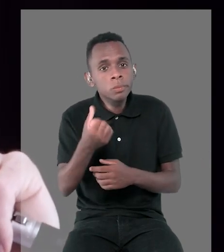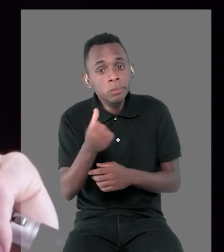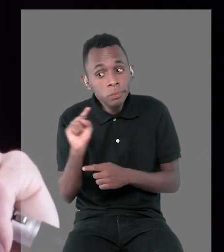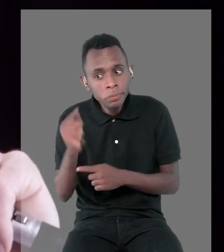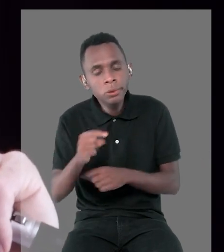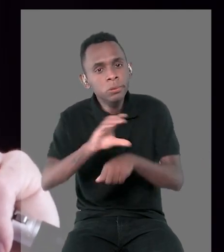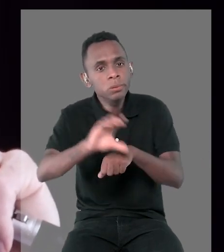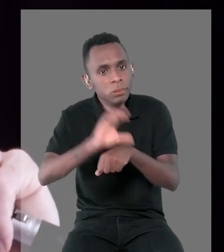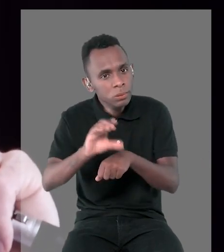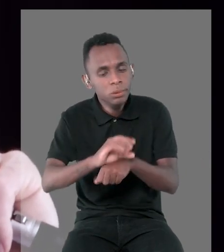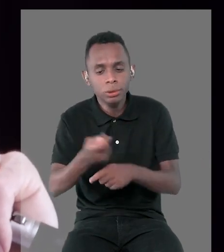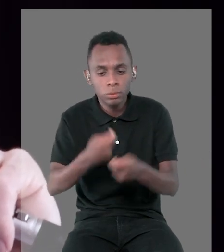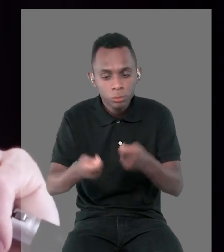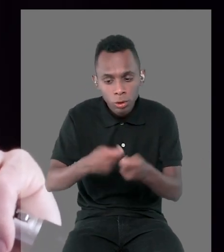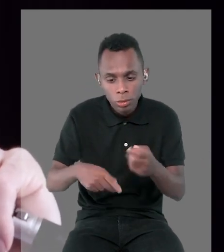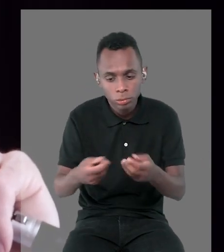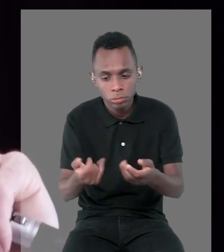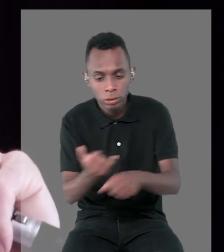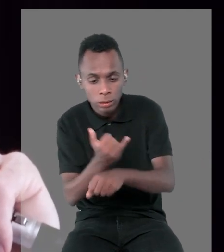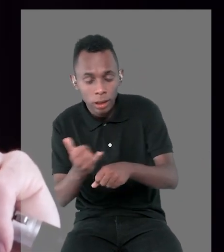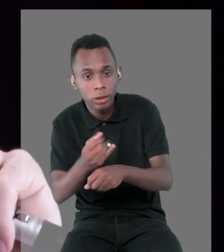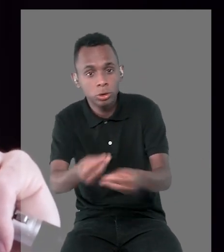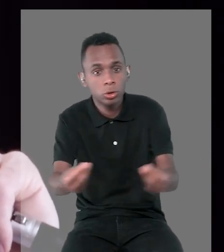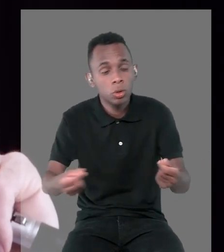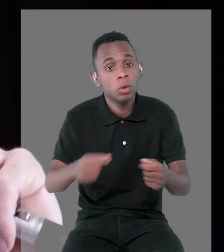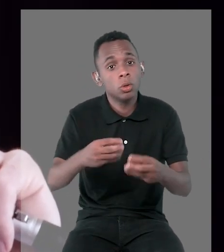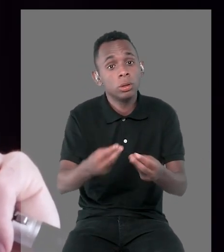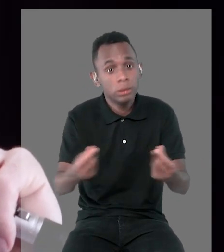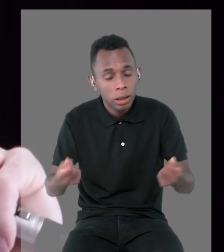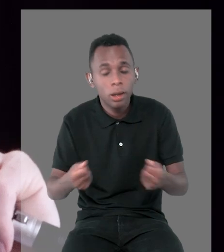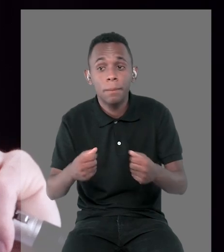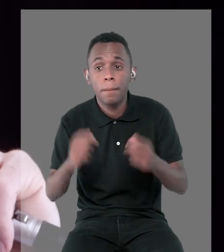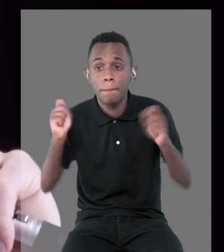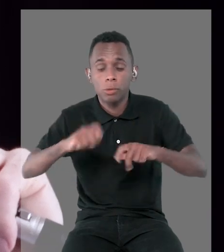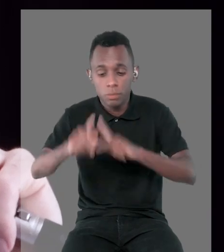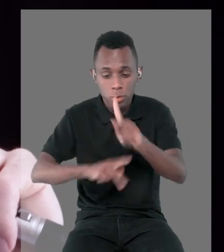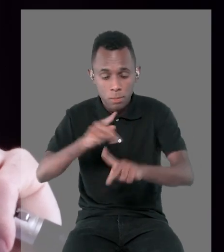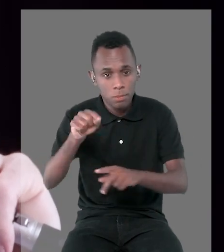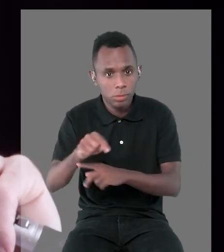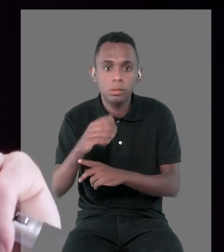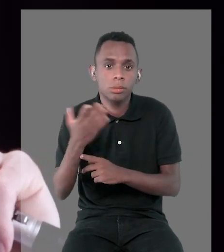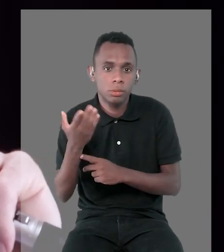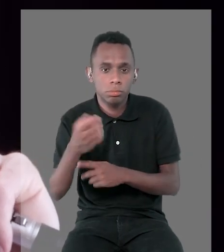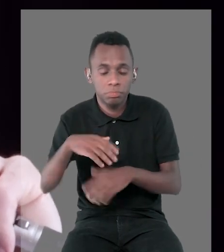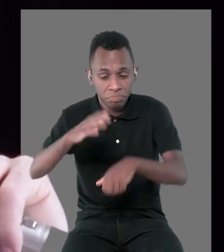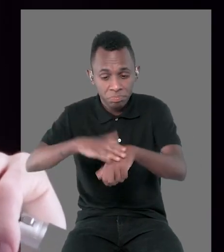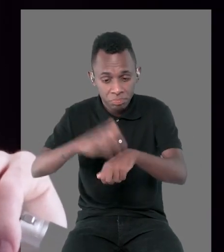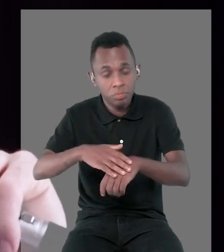cursos de manejo de terra agrossustentável para transmitir para essa população que sabia fazer